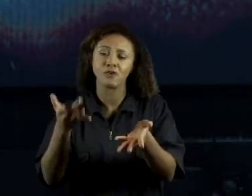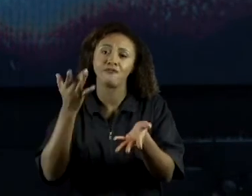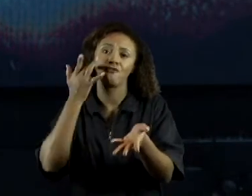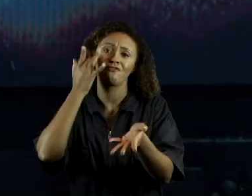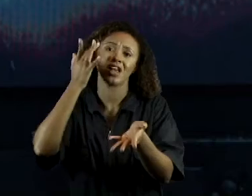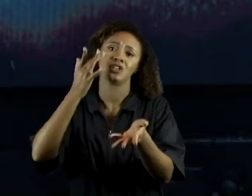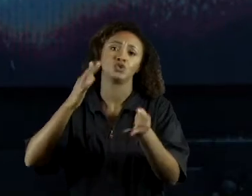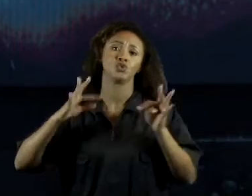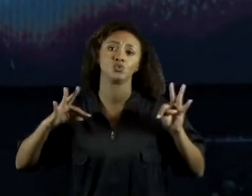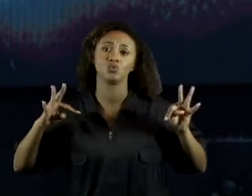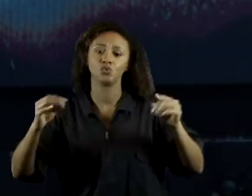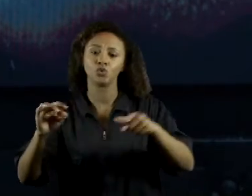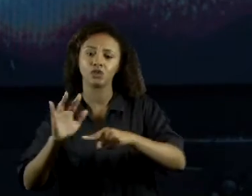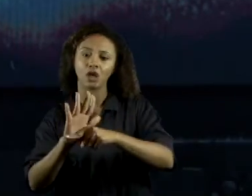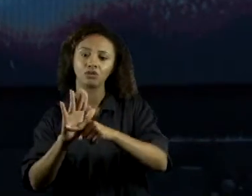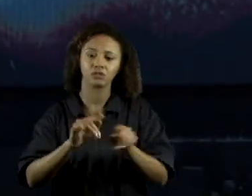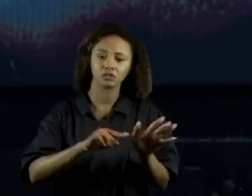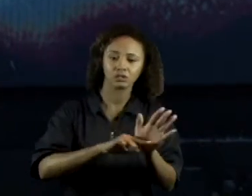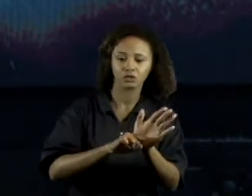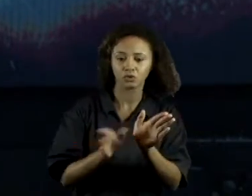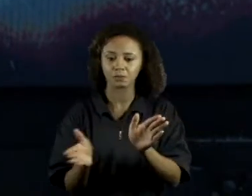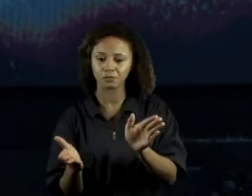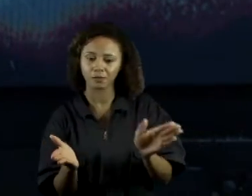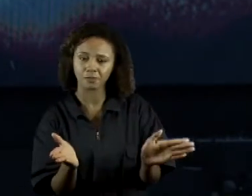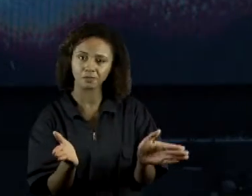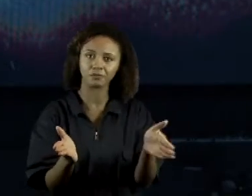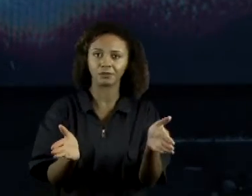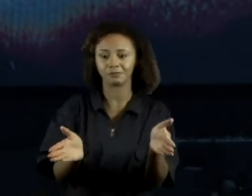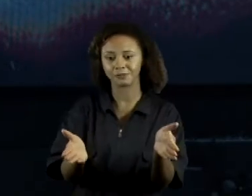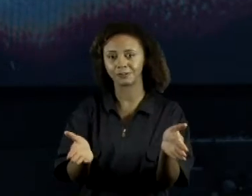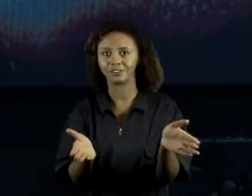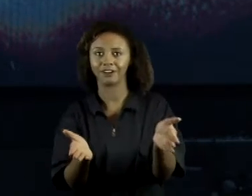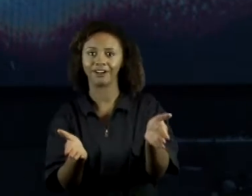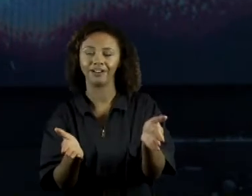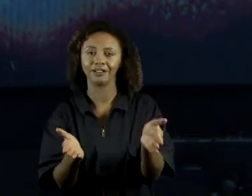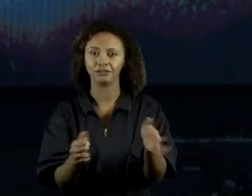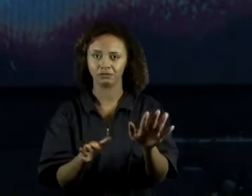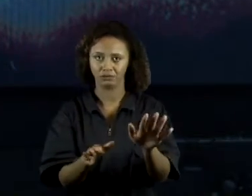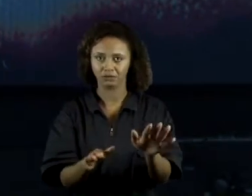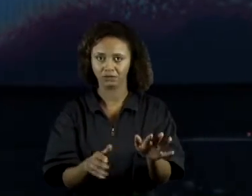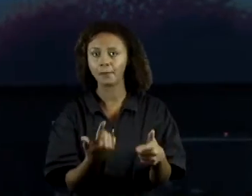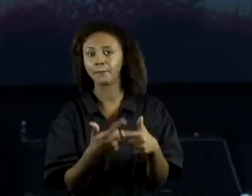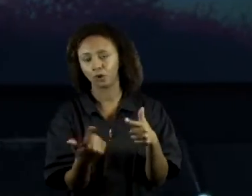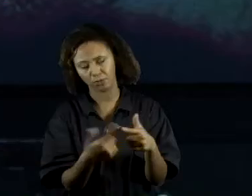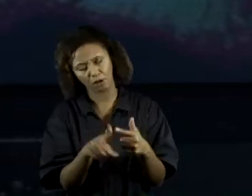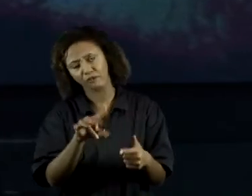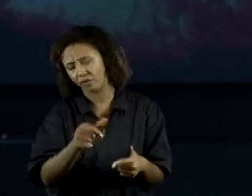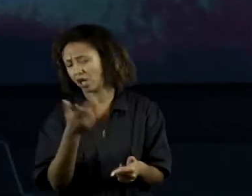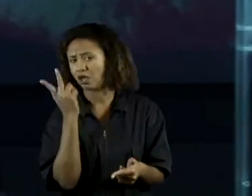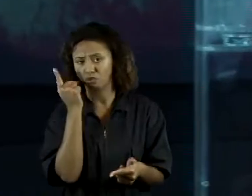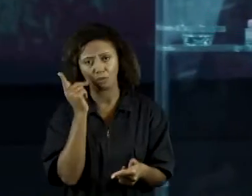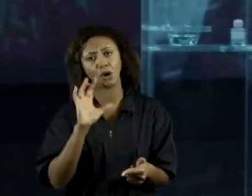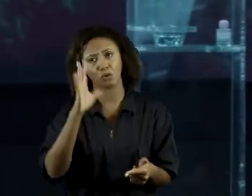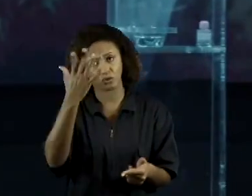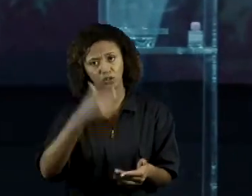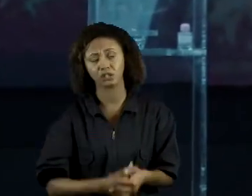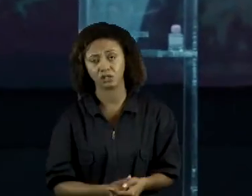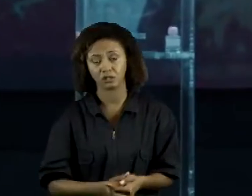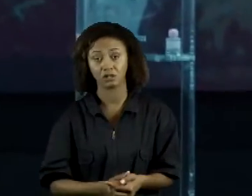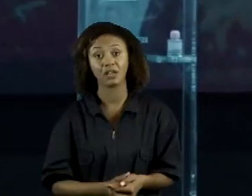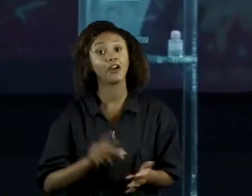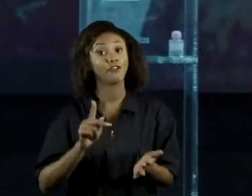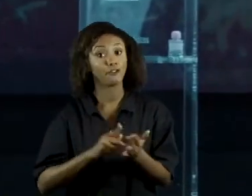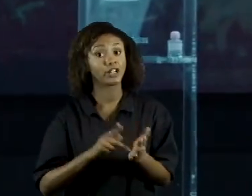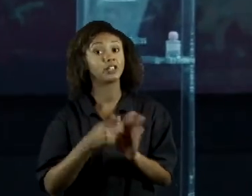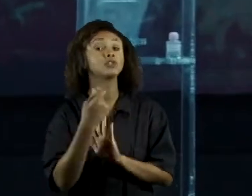a seu favor. Não está dizendo aqui que você não vai ter problemas, não. Está dizendo inclusive que os problemas